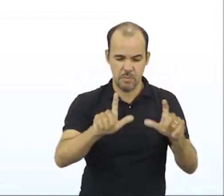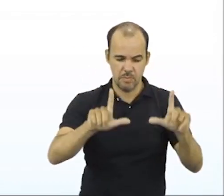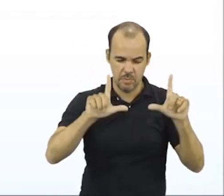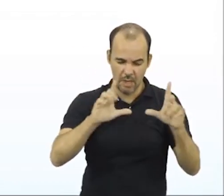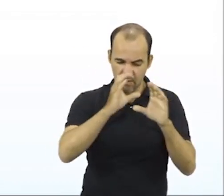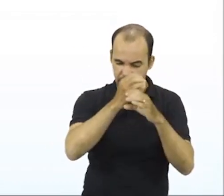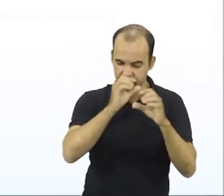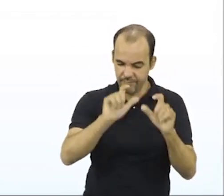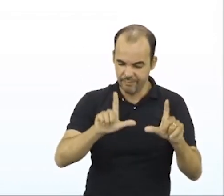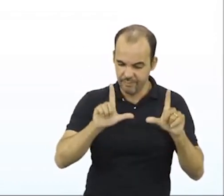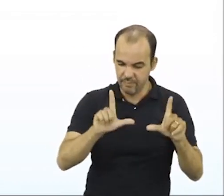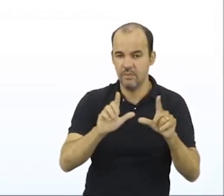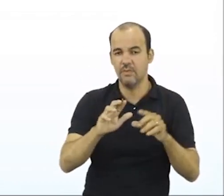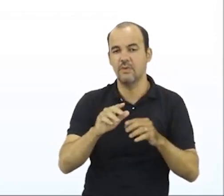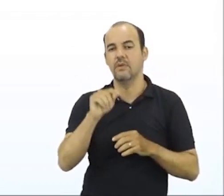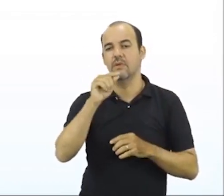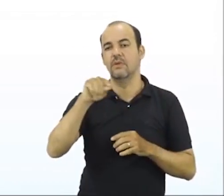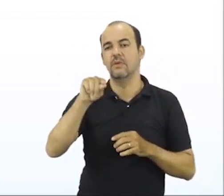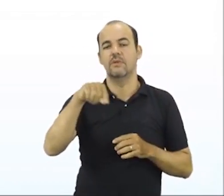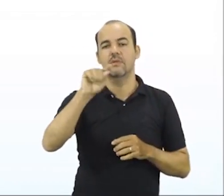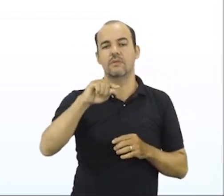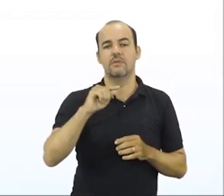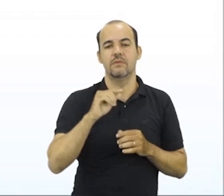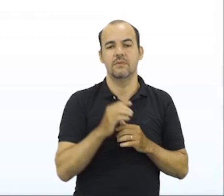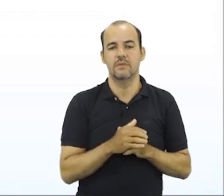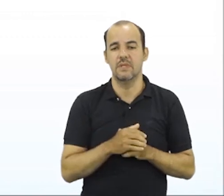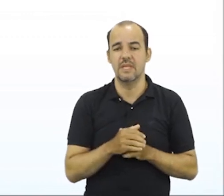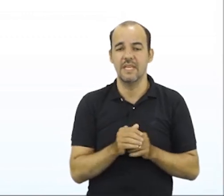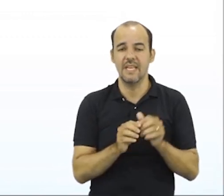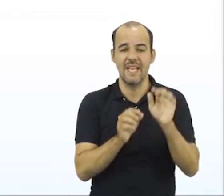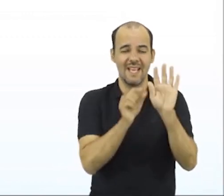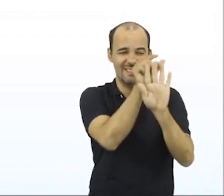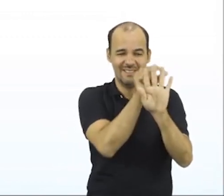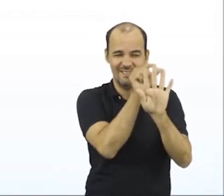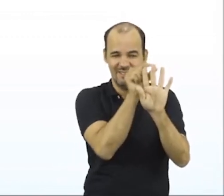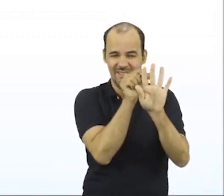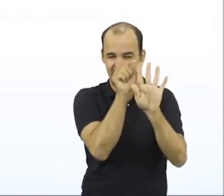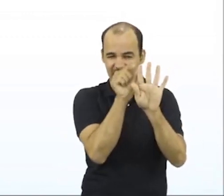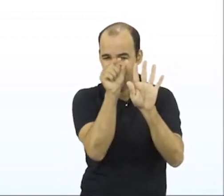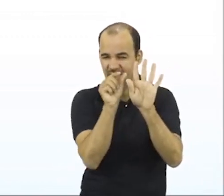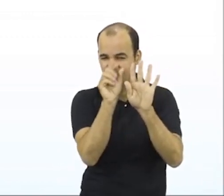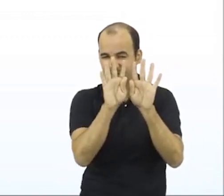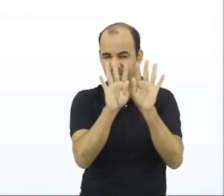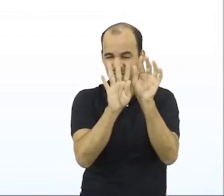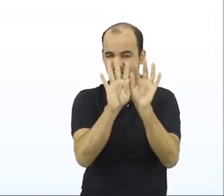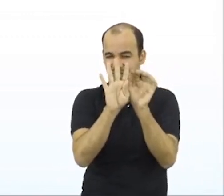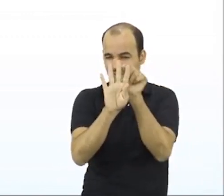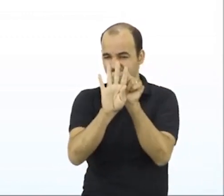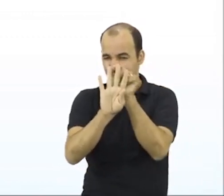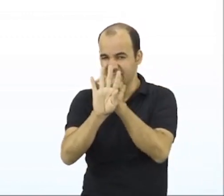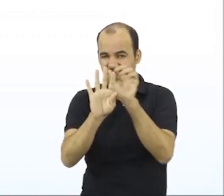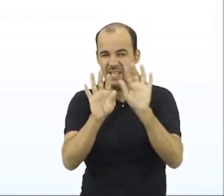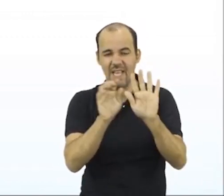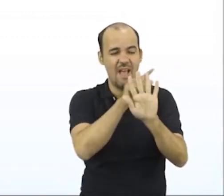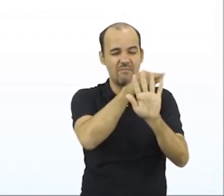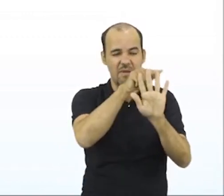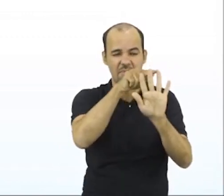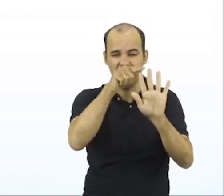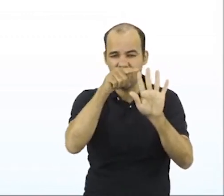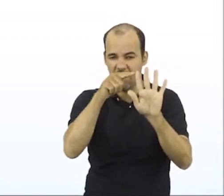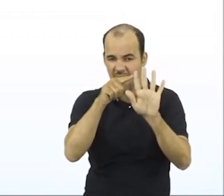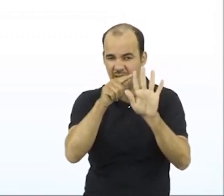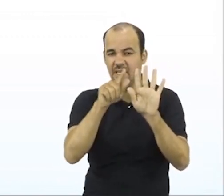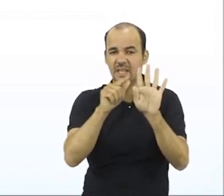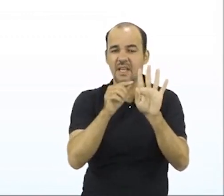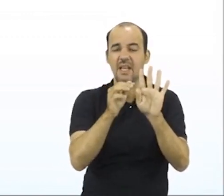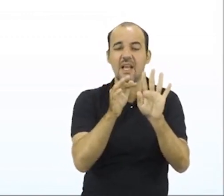eu preciso que você lembre assim. Esses bonequinhos aqui, cada bonequinho desse, você vai dizer que